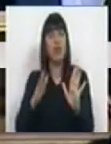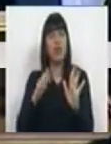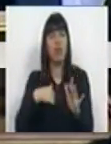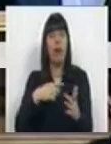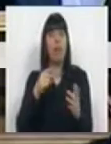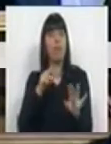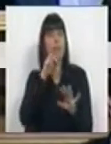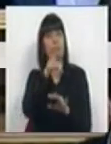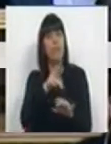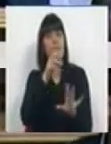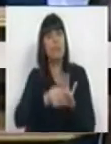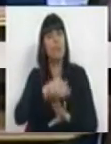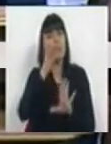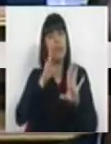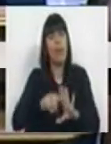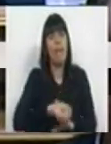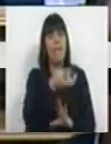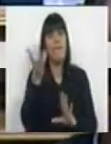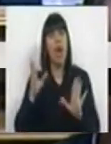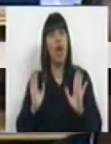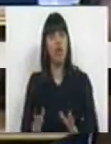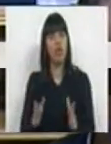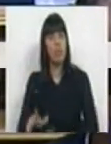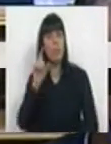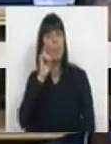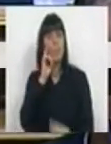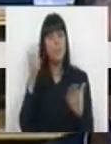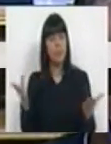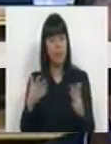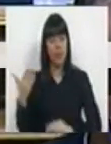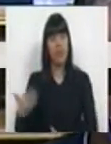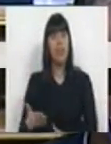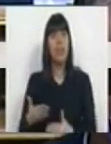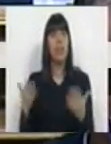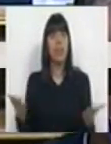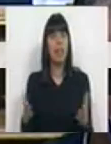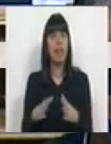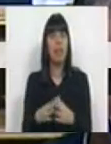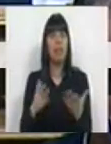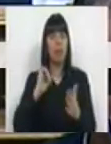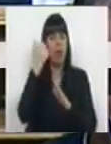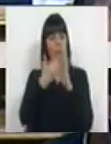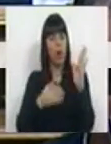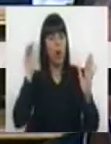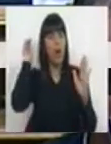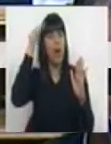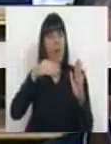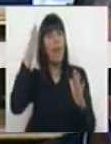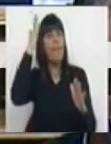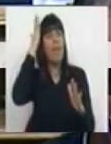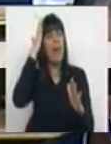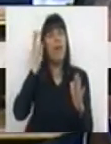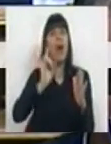à porta juntamente várias vezes para defender os direitos que a Constituição da República